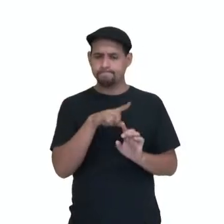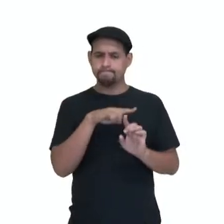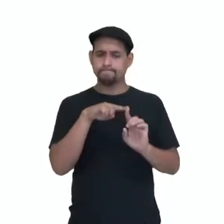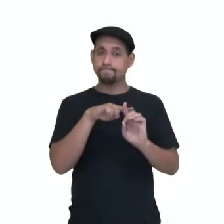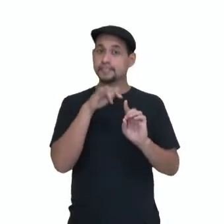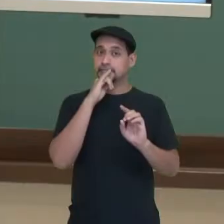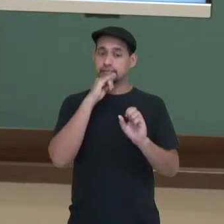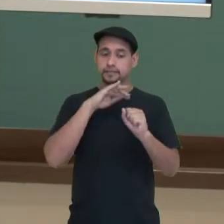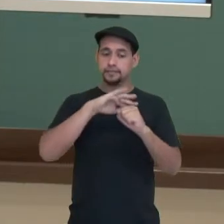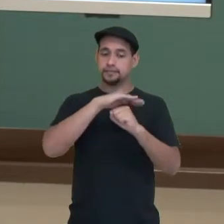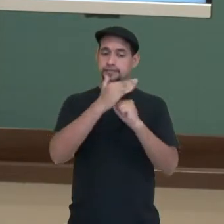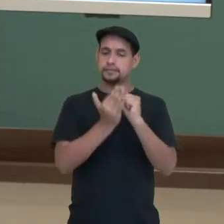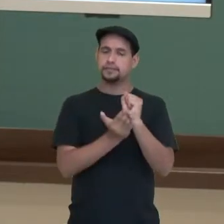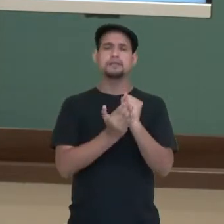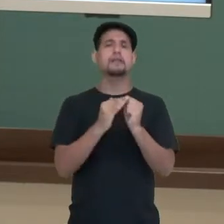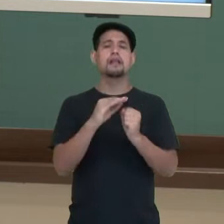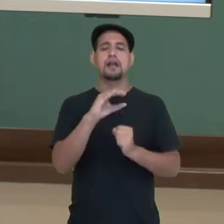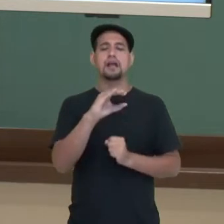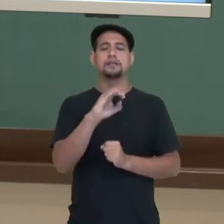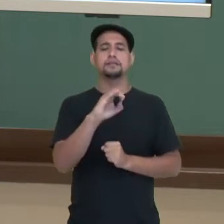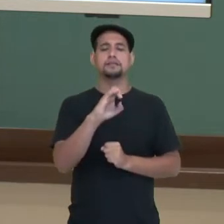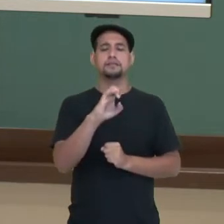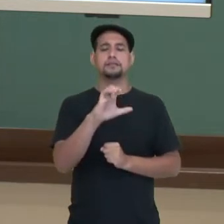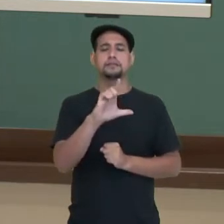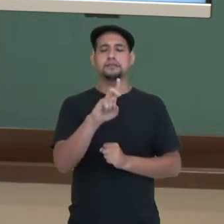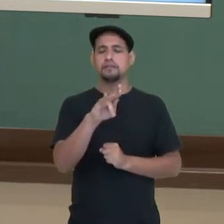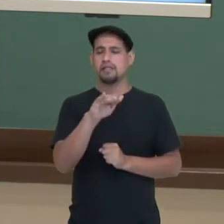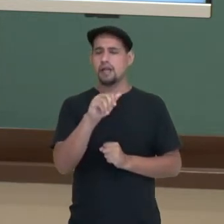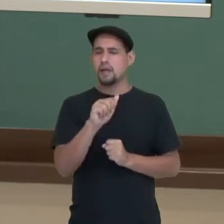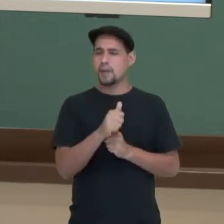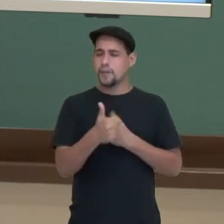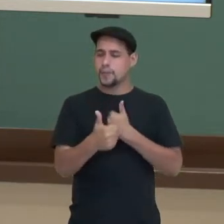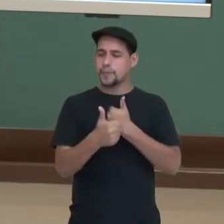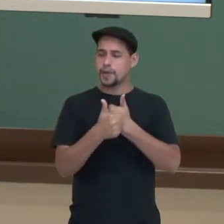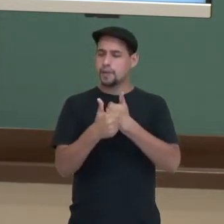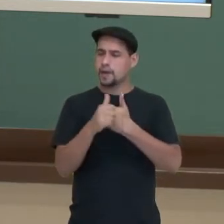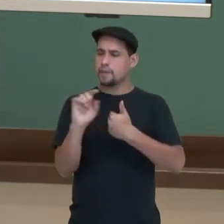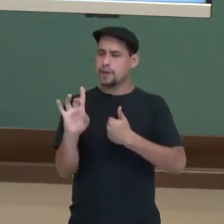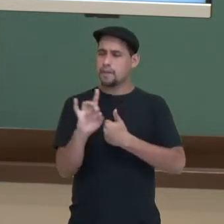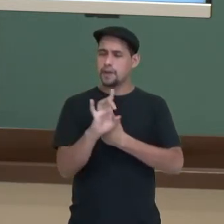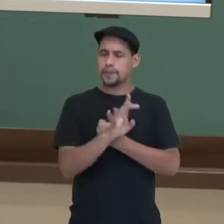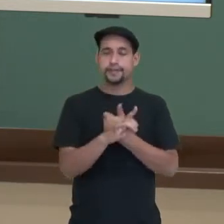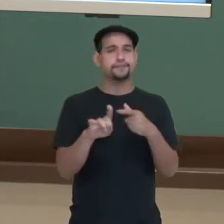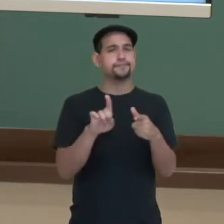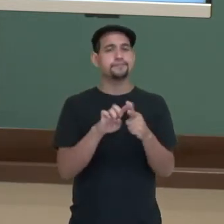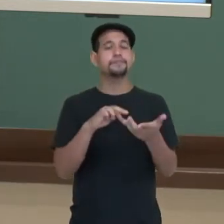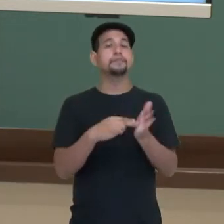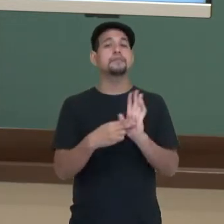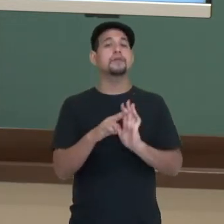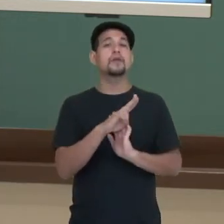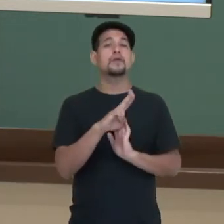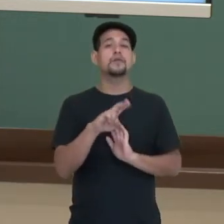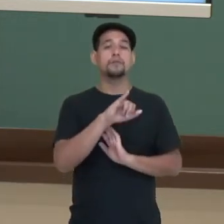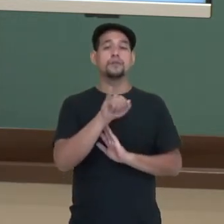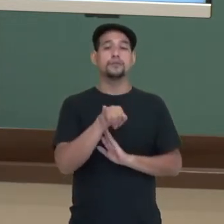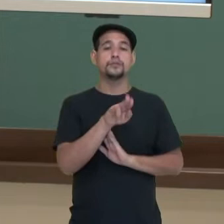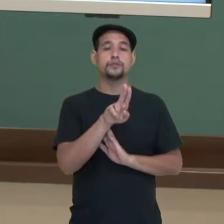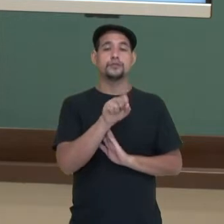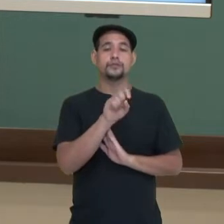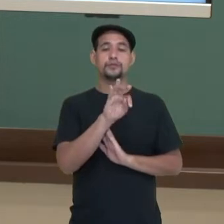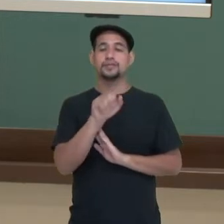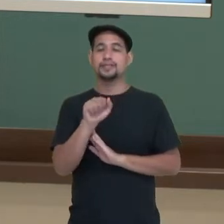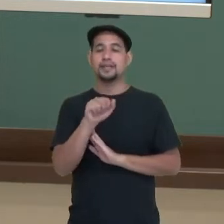e proteger, então as células dele são bem próximas uma da outra, são células que a gente chama de justapostas, né,